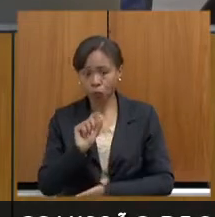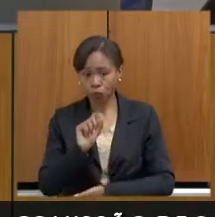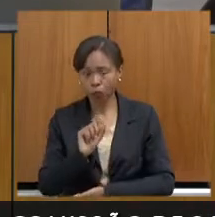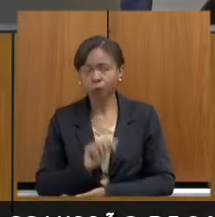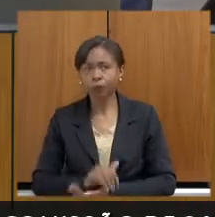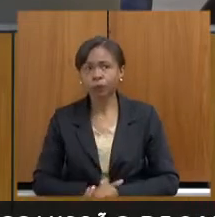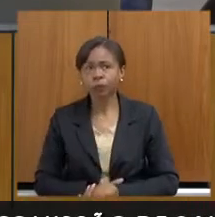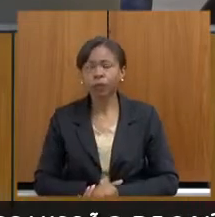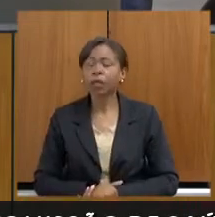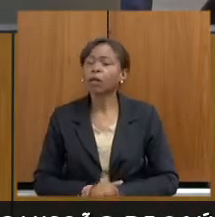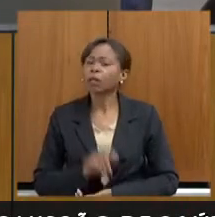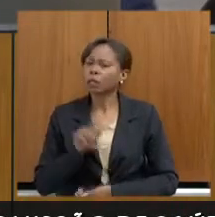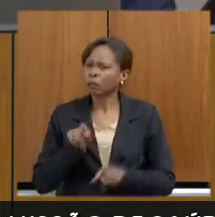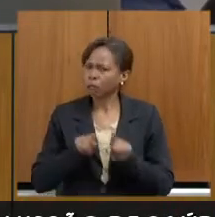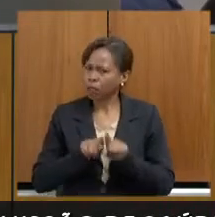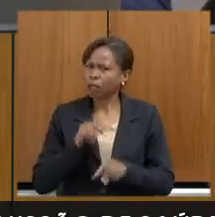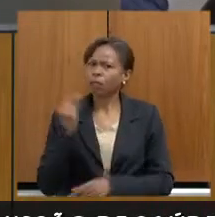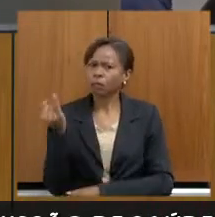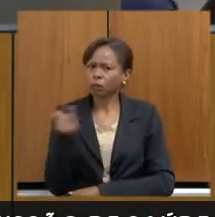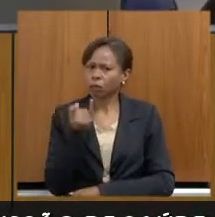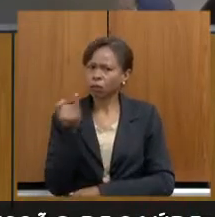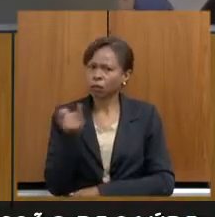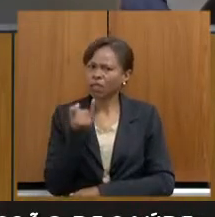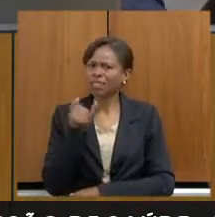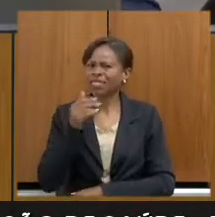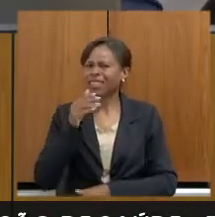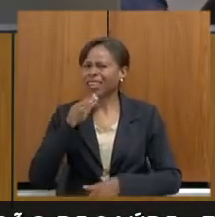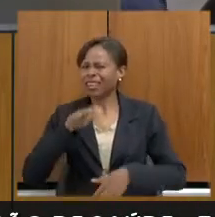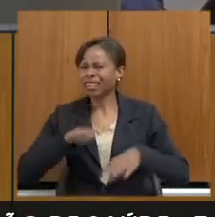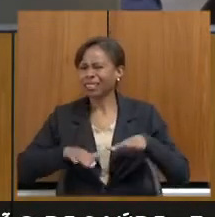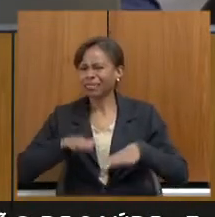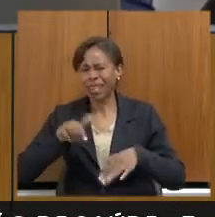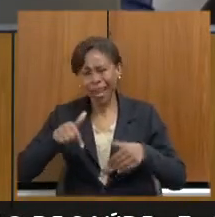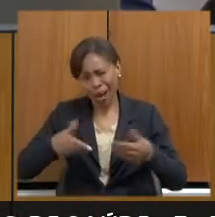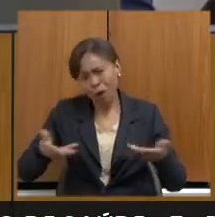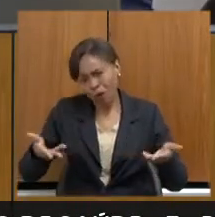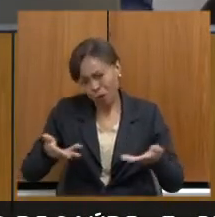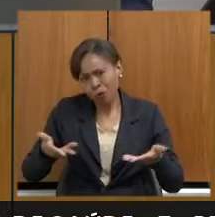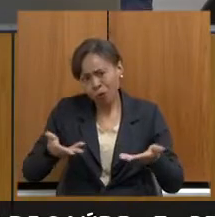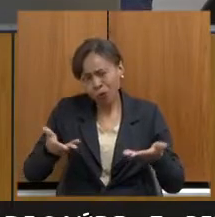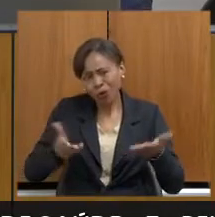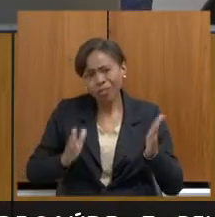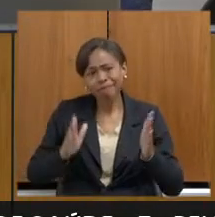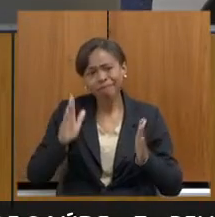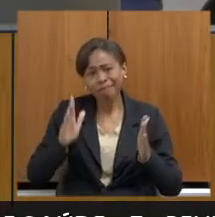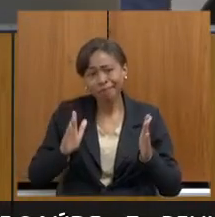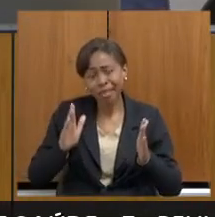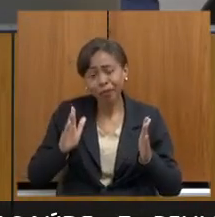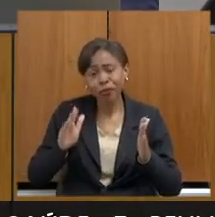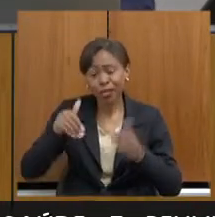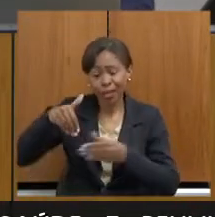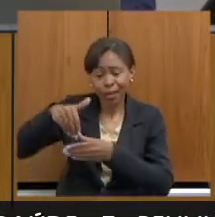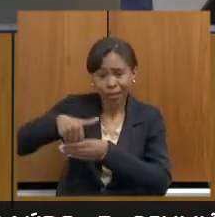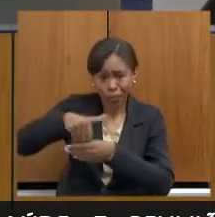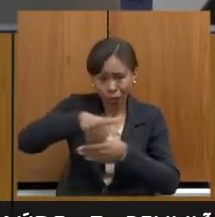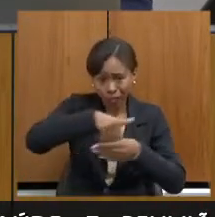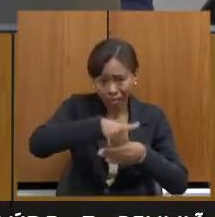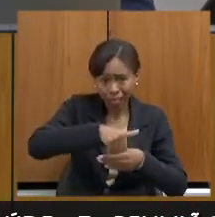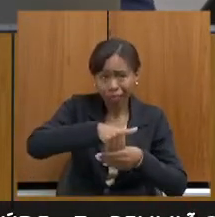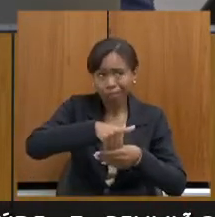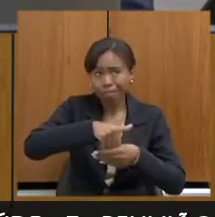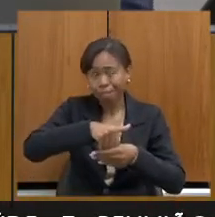importante também e mesmo aí a gente vivendo um momento aí de Eleitoral de muita